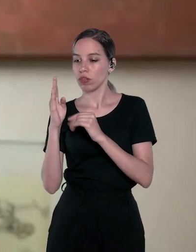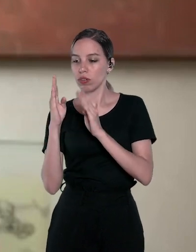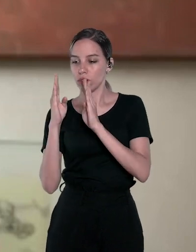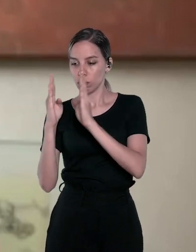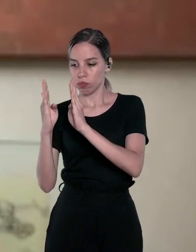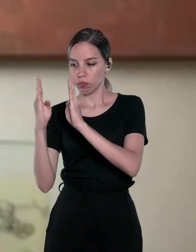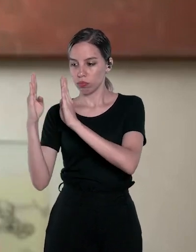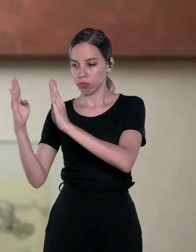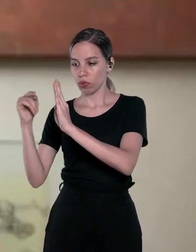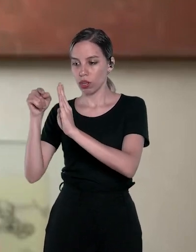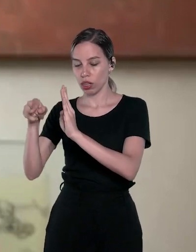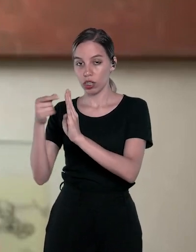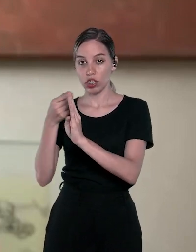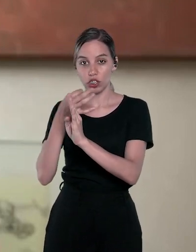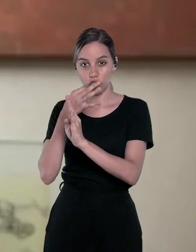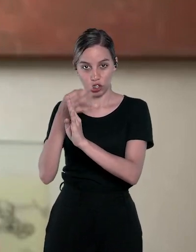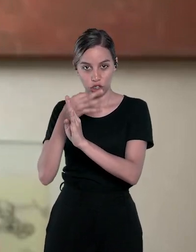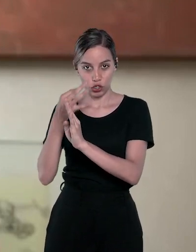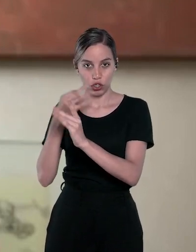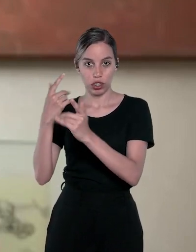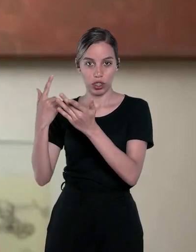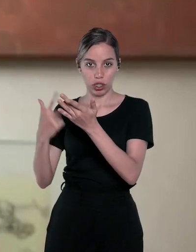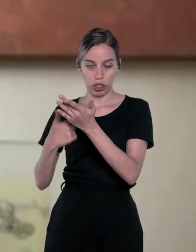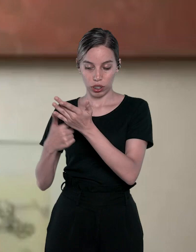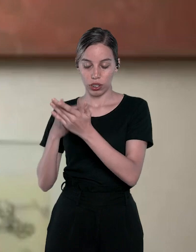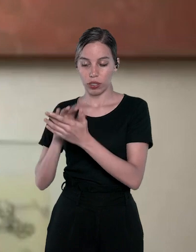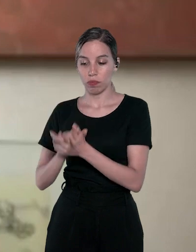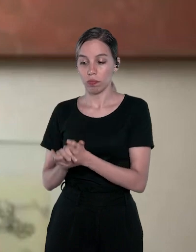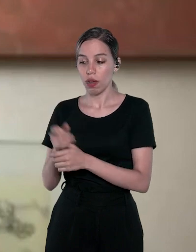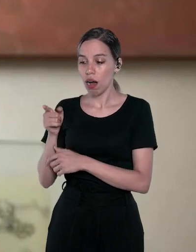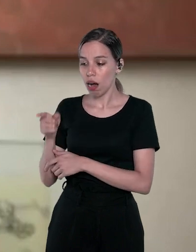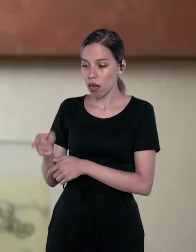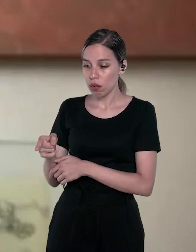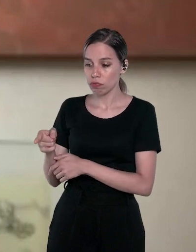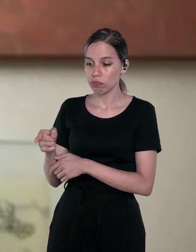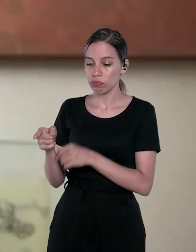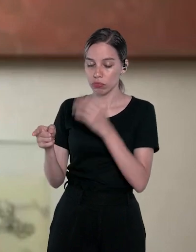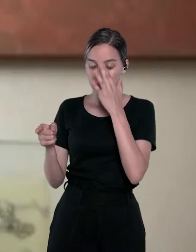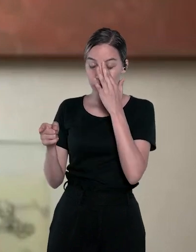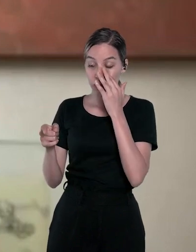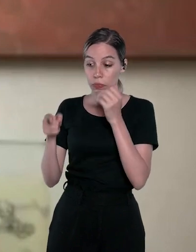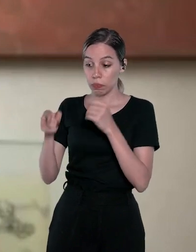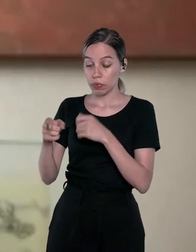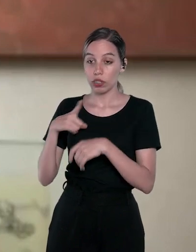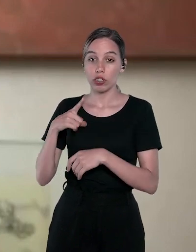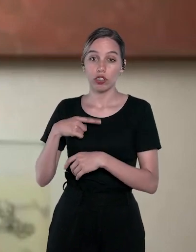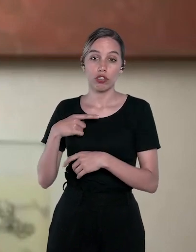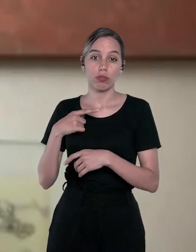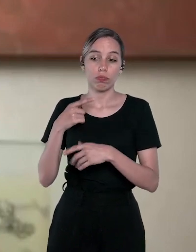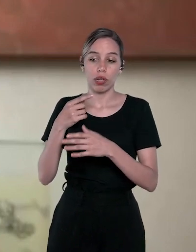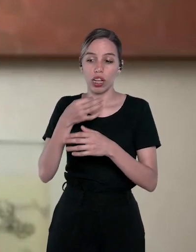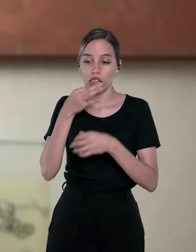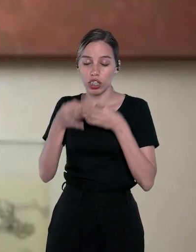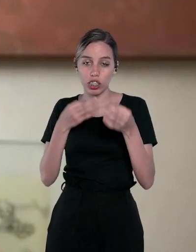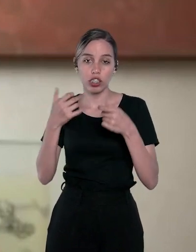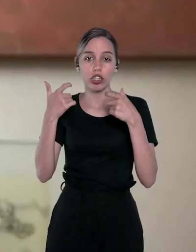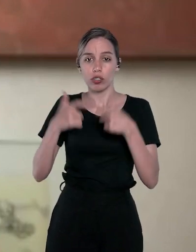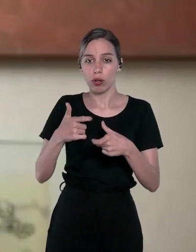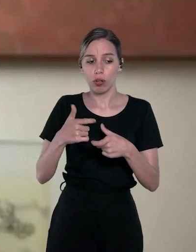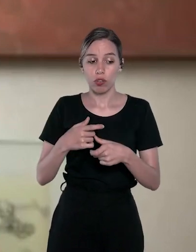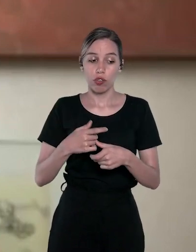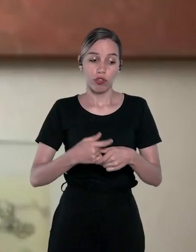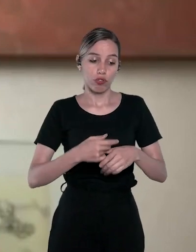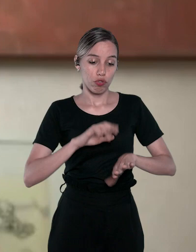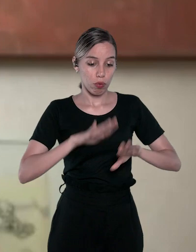recebia colaborações de jovens autores, poetas,